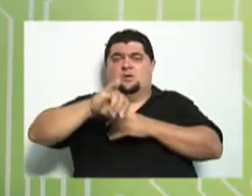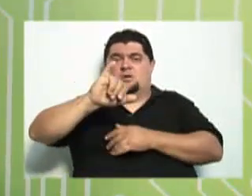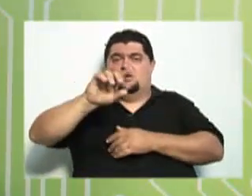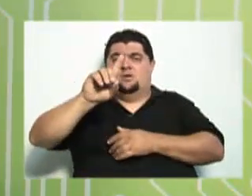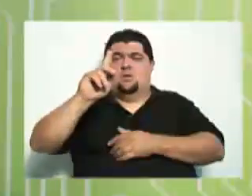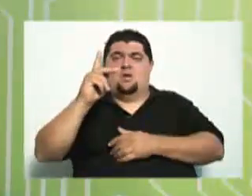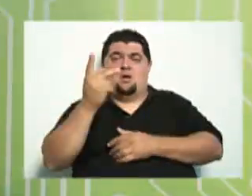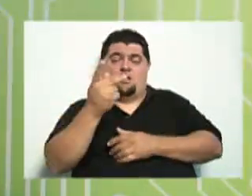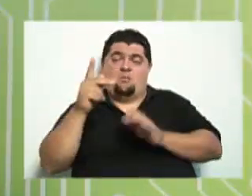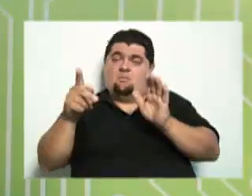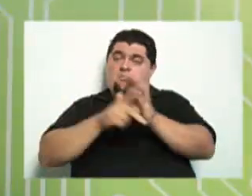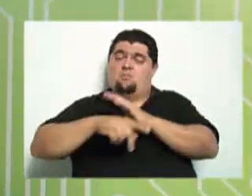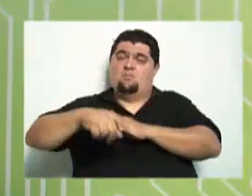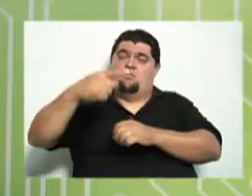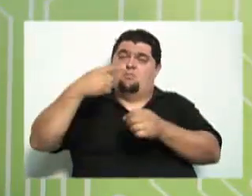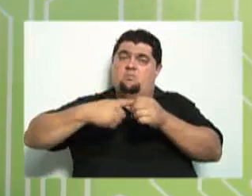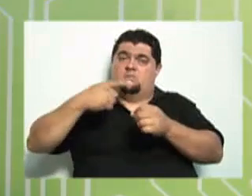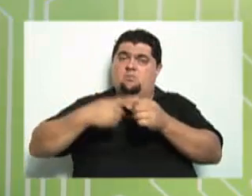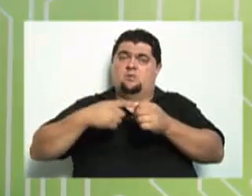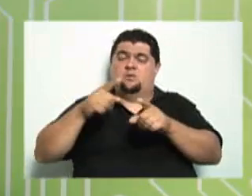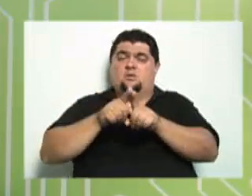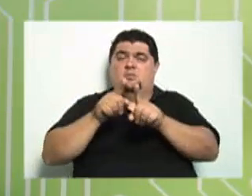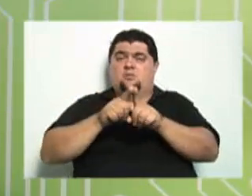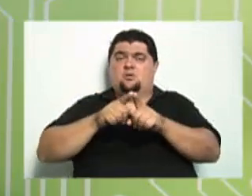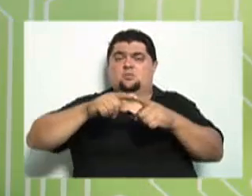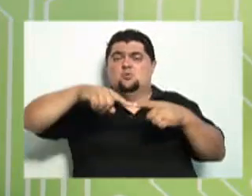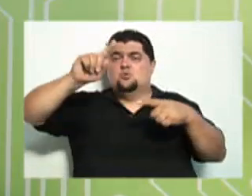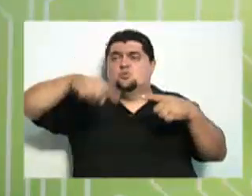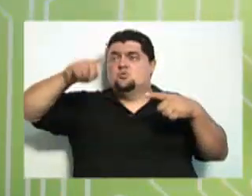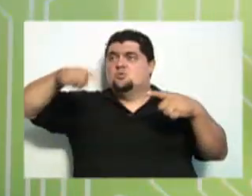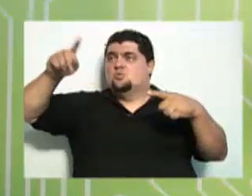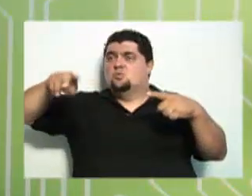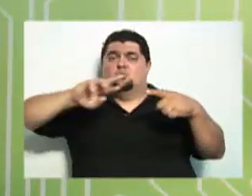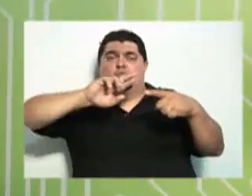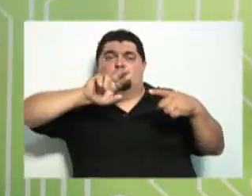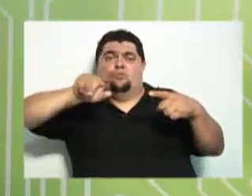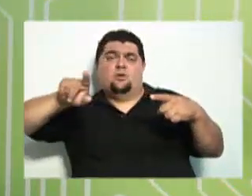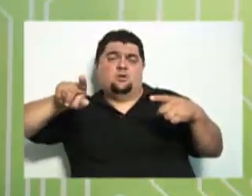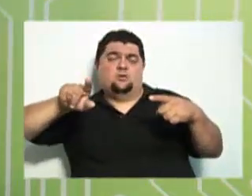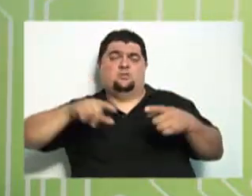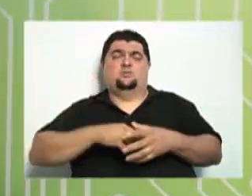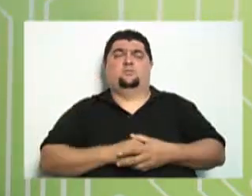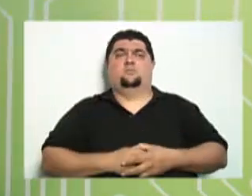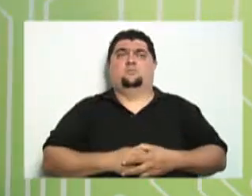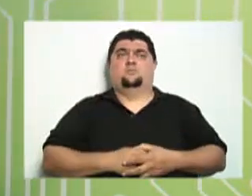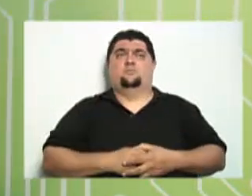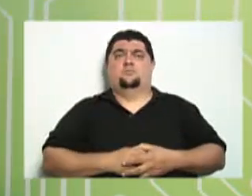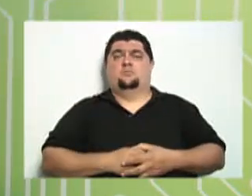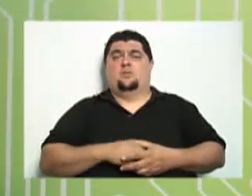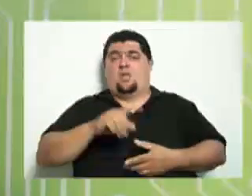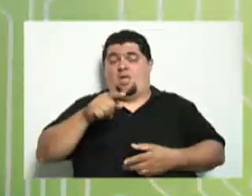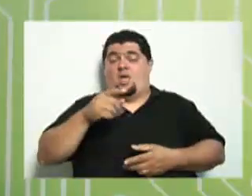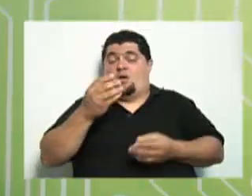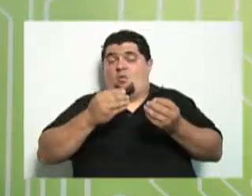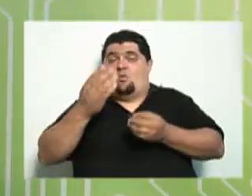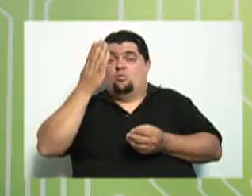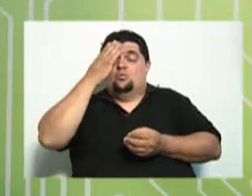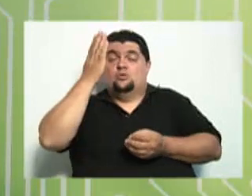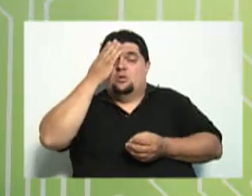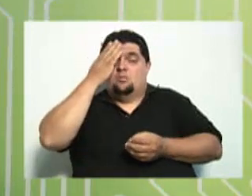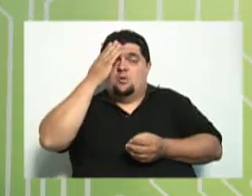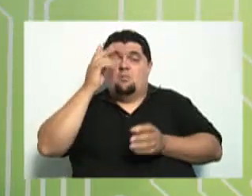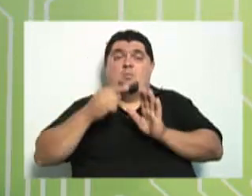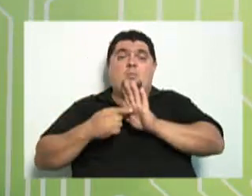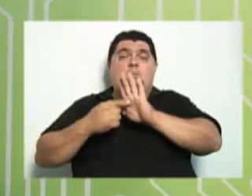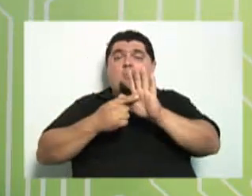seu município, sobre as variações do IDH de uma medição para outra, porque isso é uma maneira eficiente de